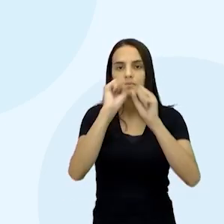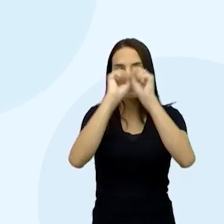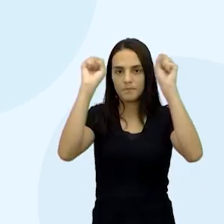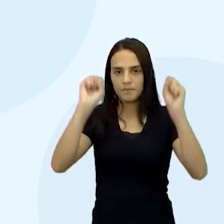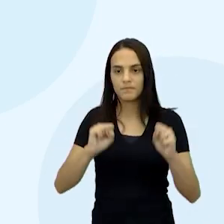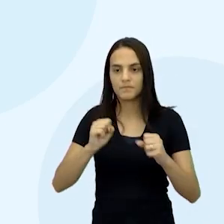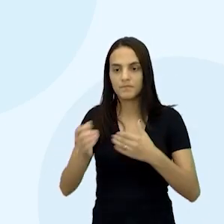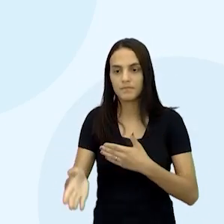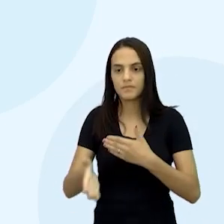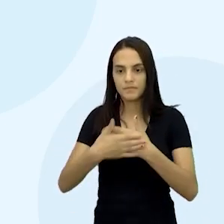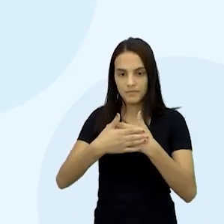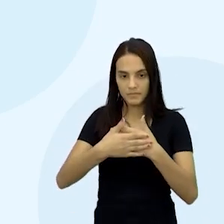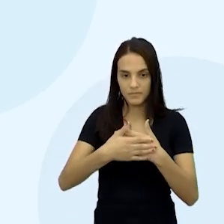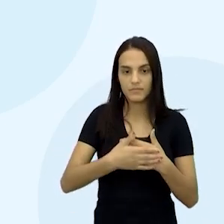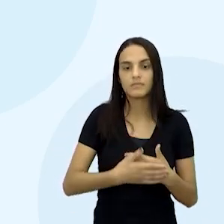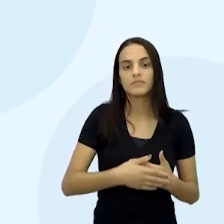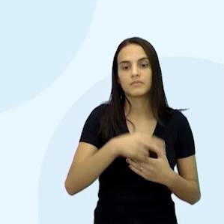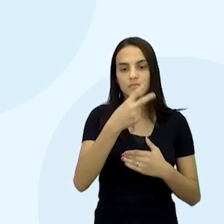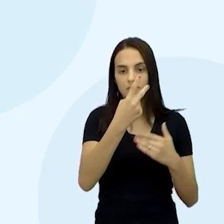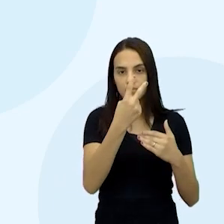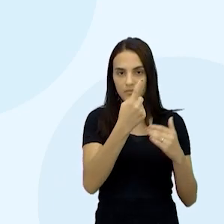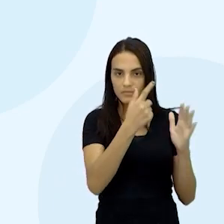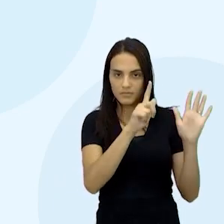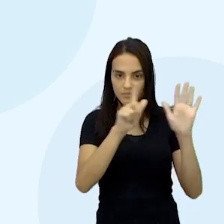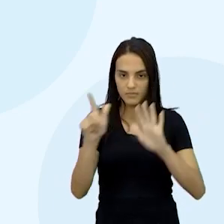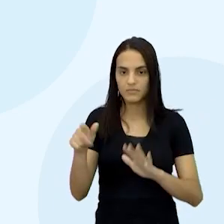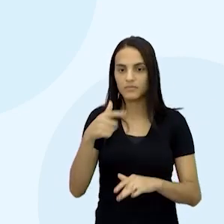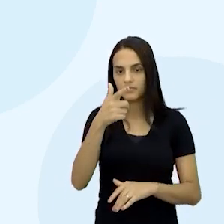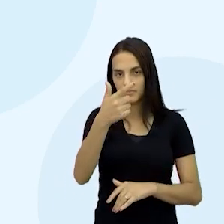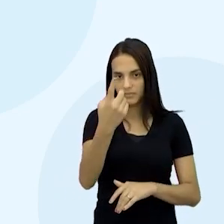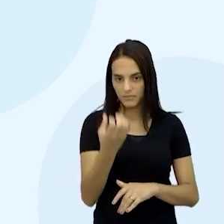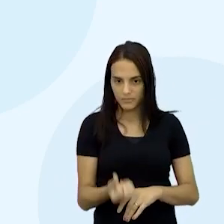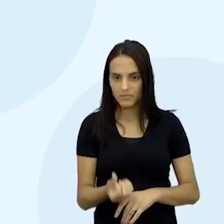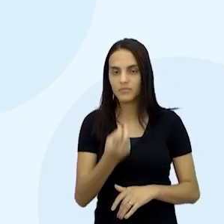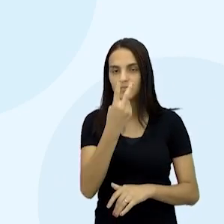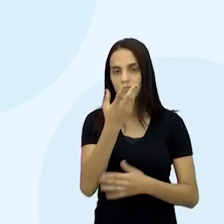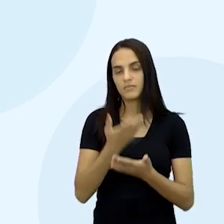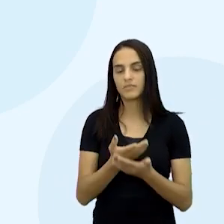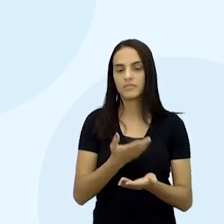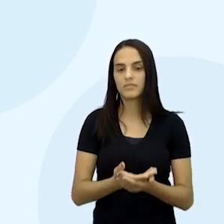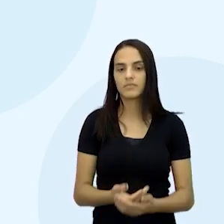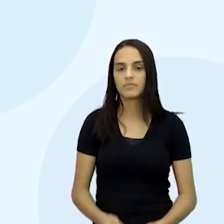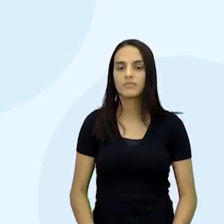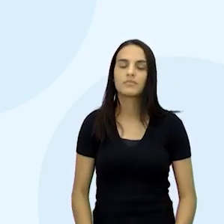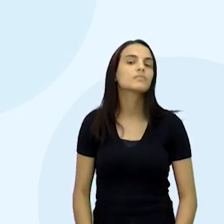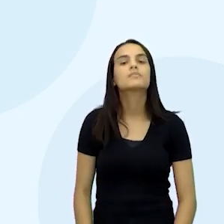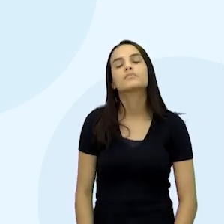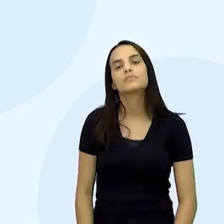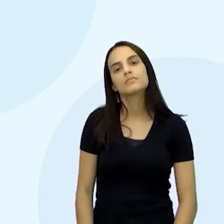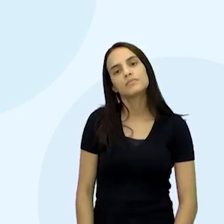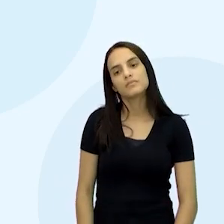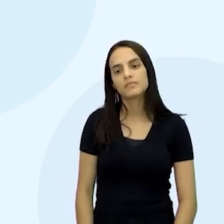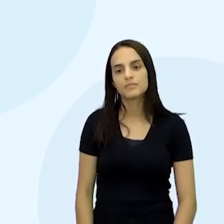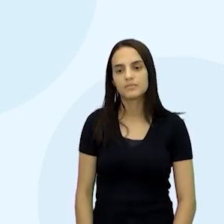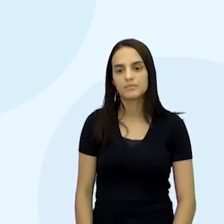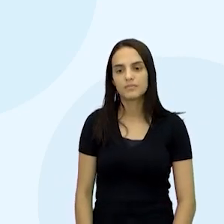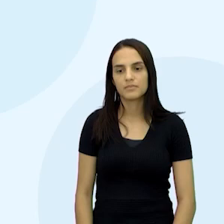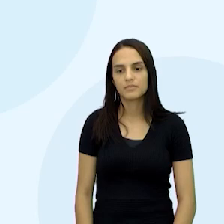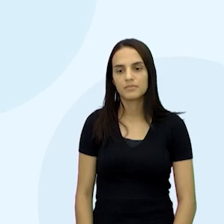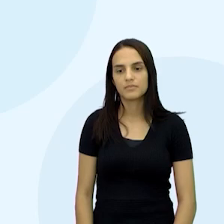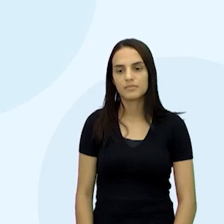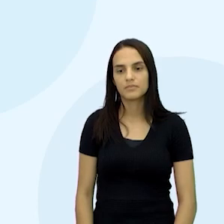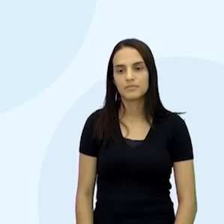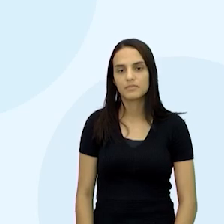4 aulas, e aí o fechamento aí, a sistematização na semana 16 com